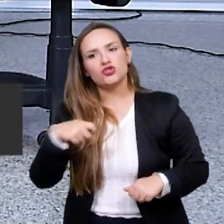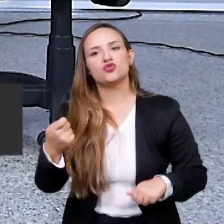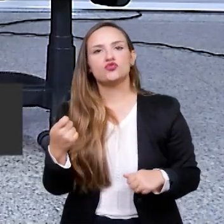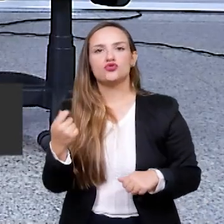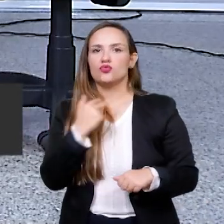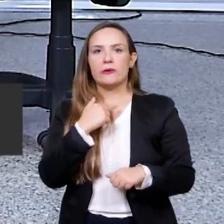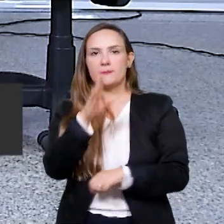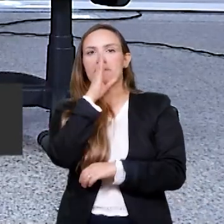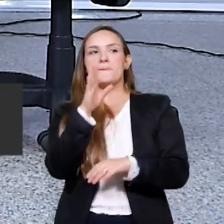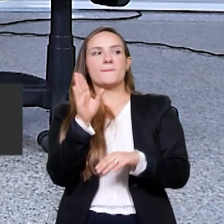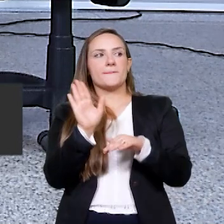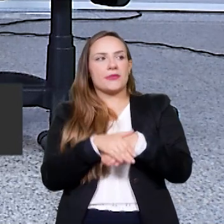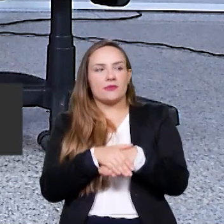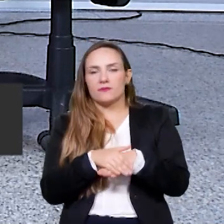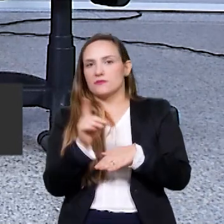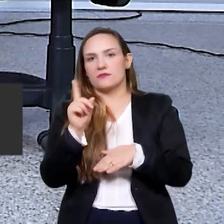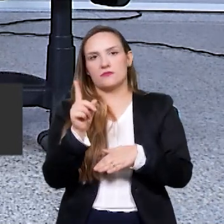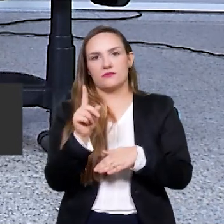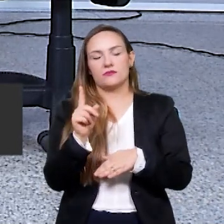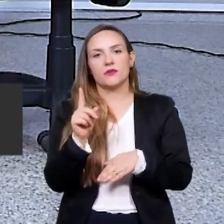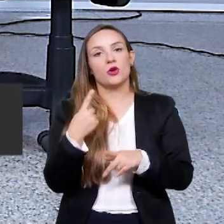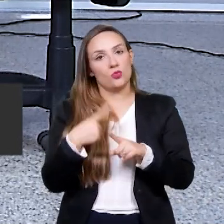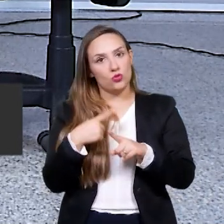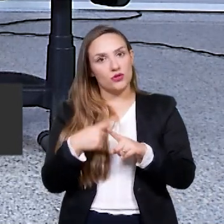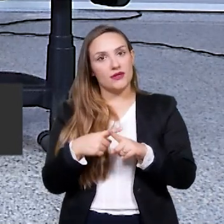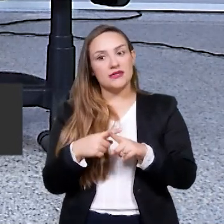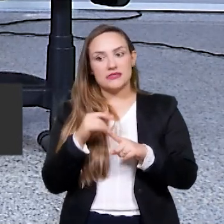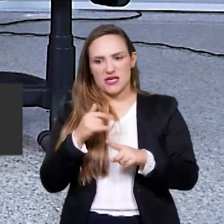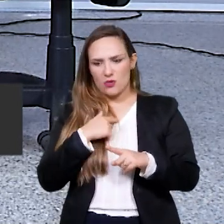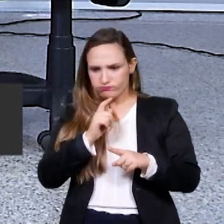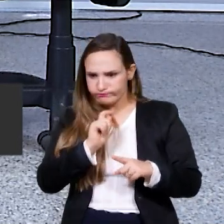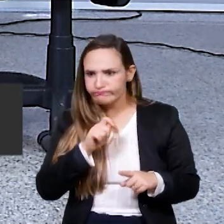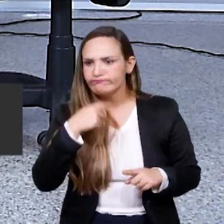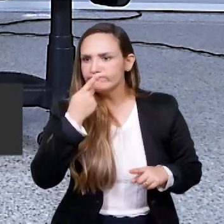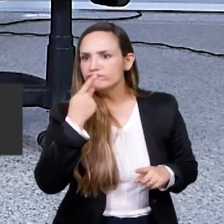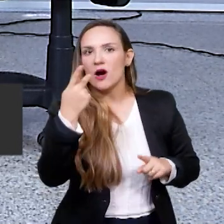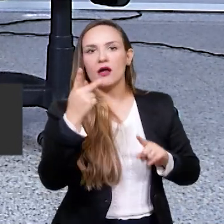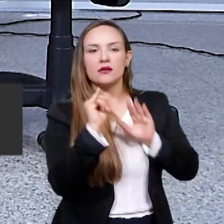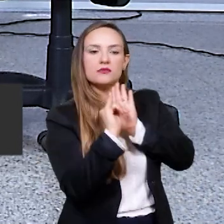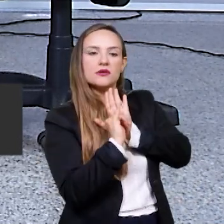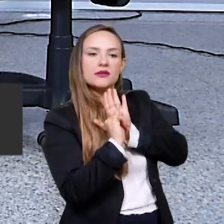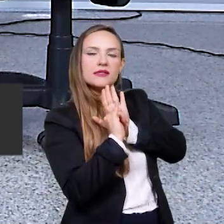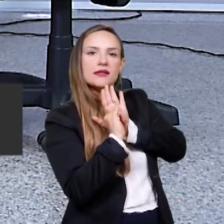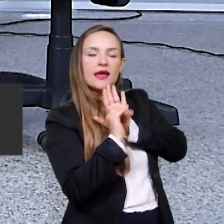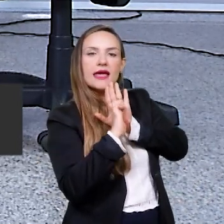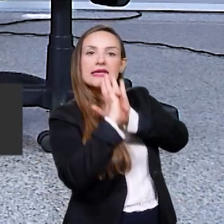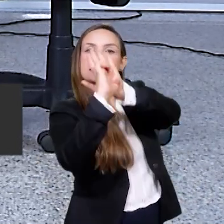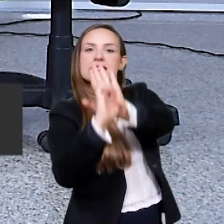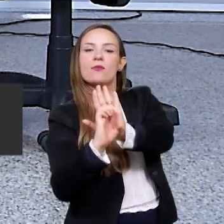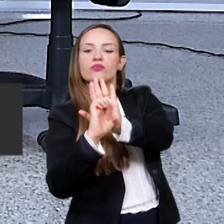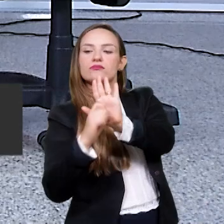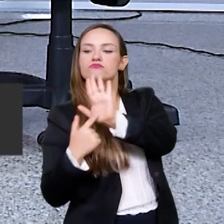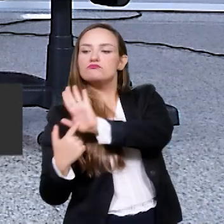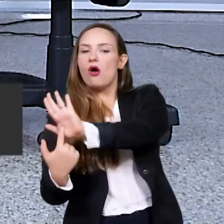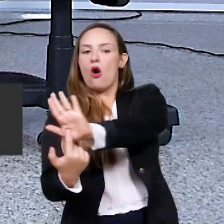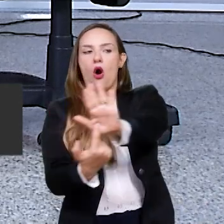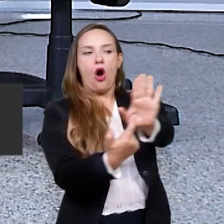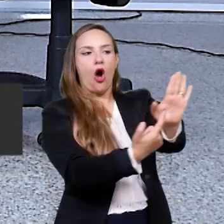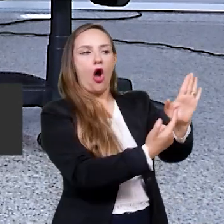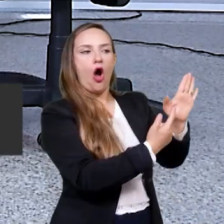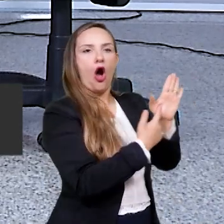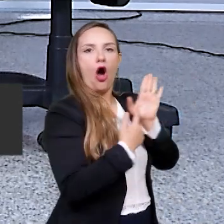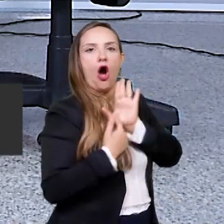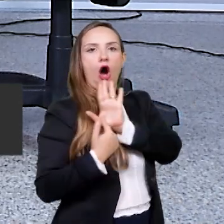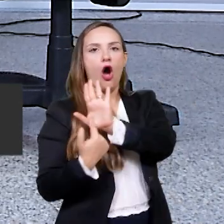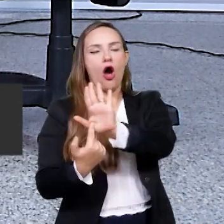discussão, porque quando nós fazemos isso, nós estamos incentivando e dando exemplo para as outras gerações, nós estamos inclusive ajudando